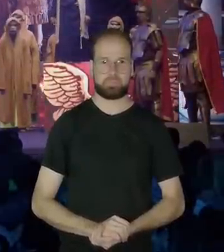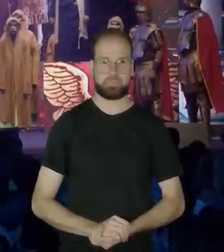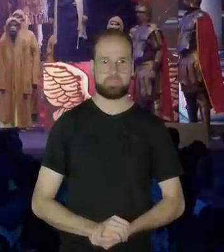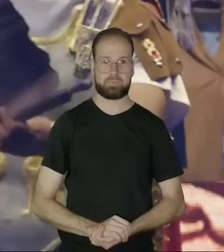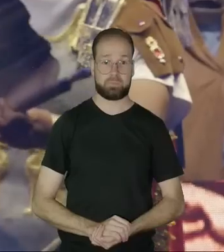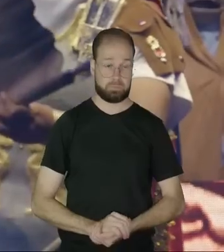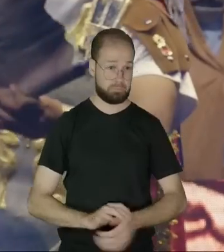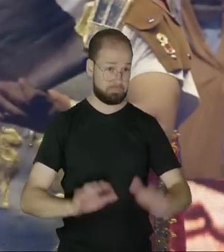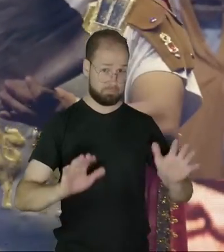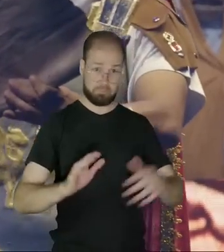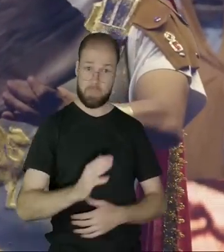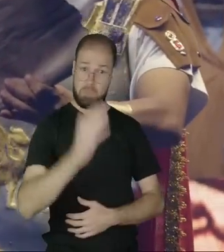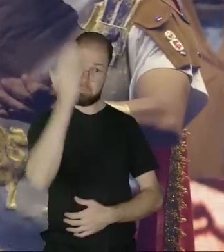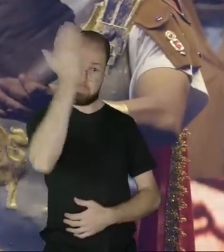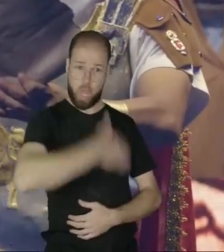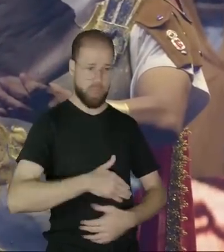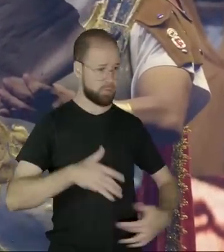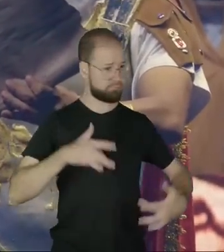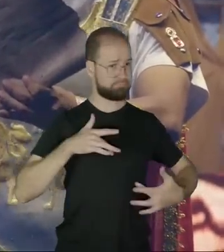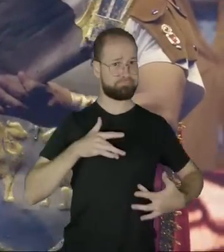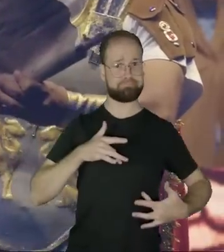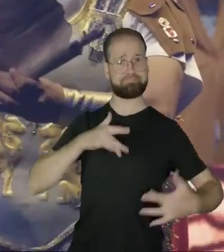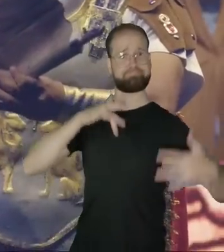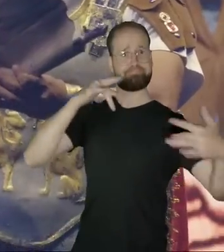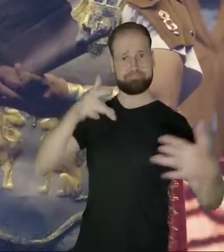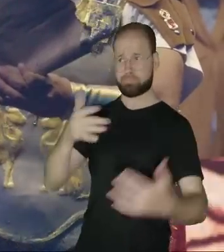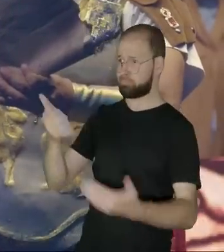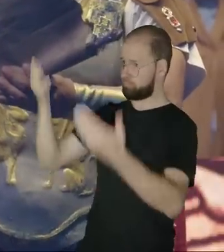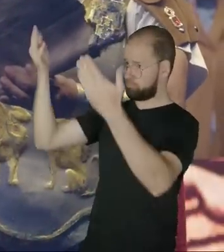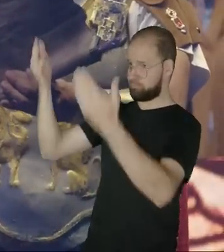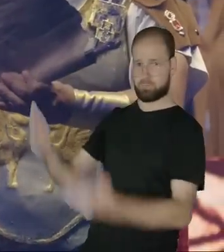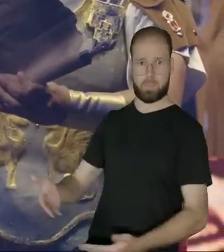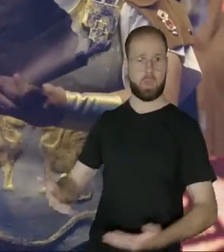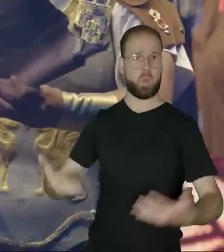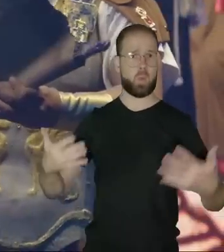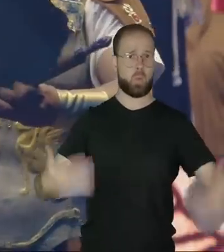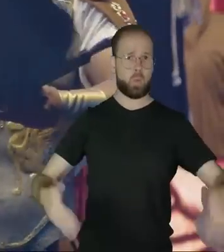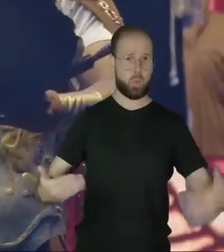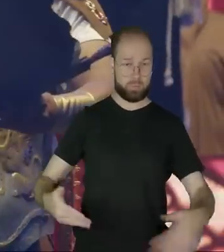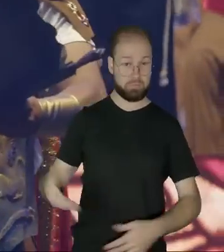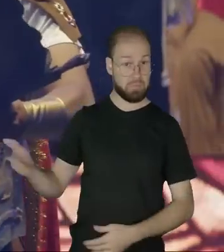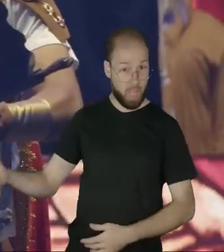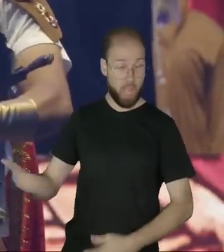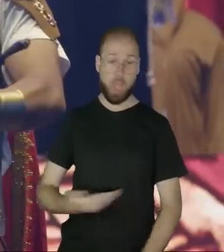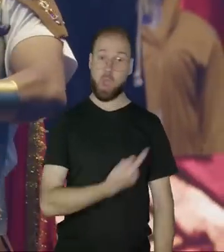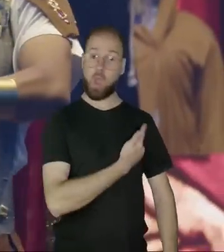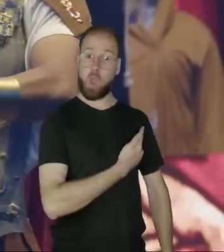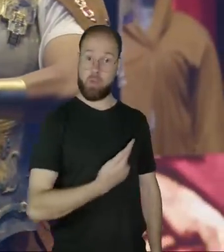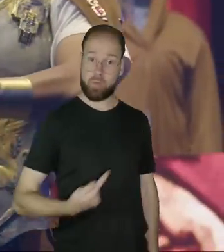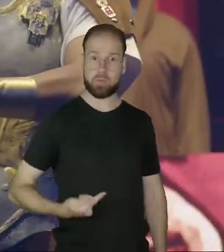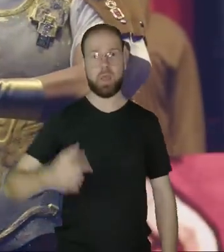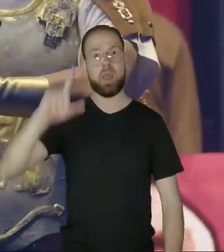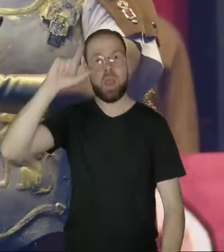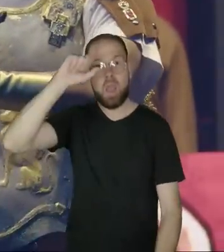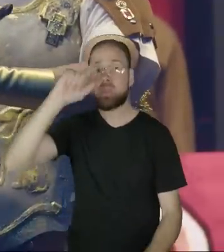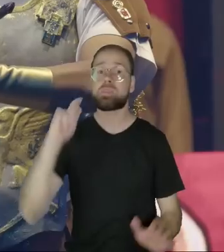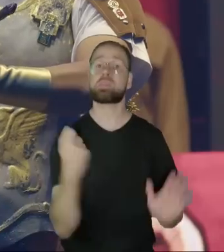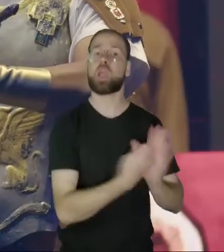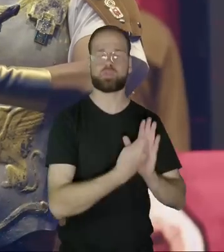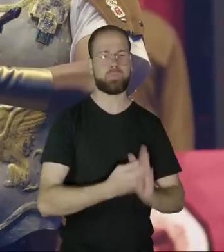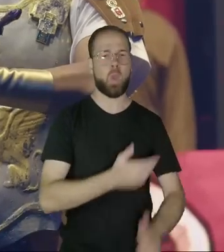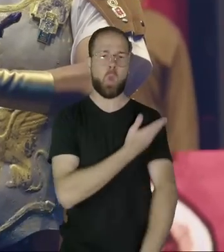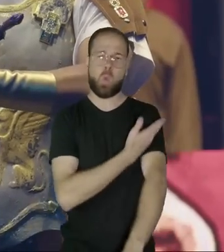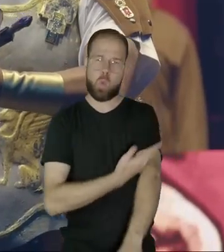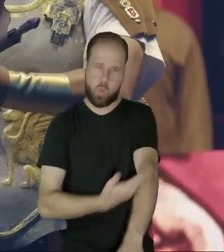Como prova da sua generosidade e benevolência, o nosso divino governador decidiu que o costume